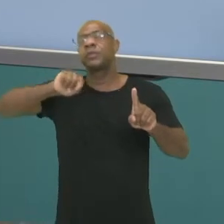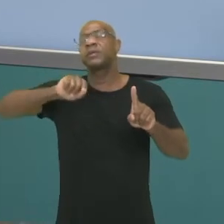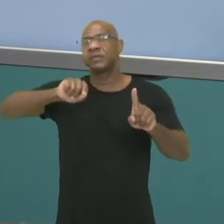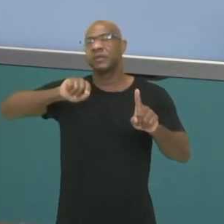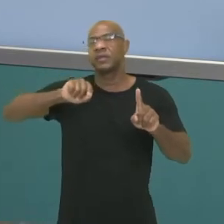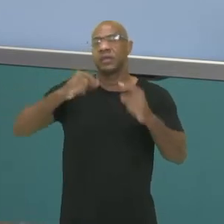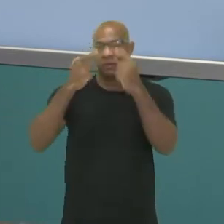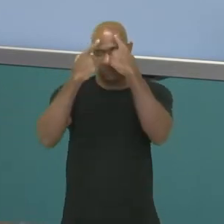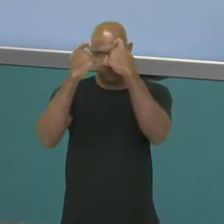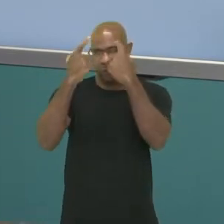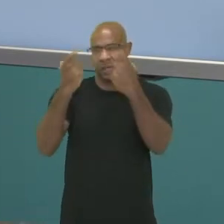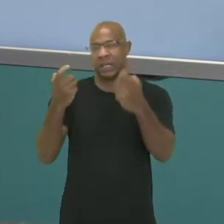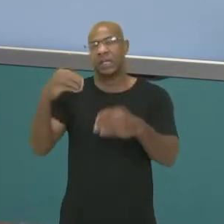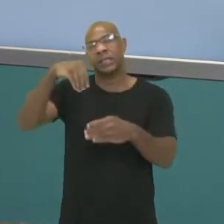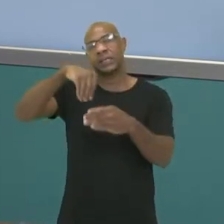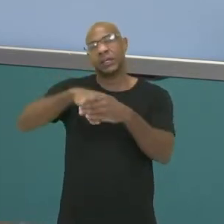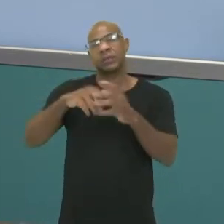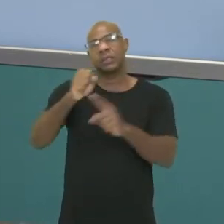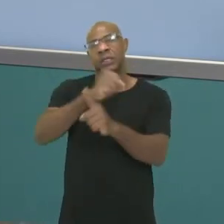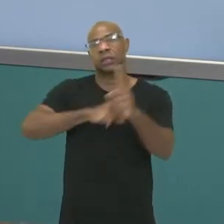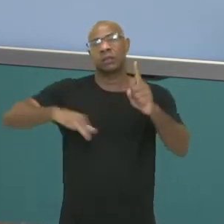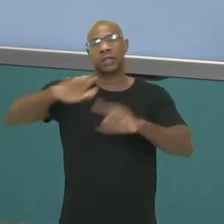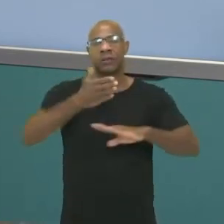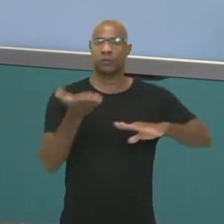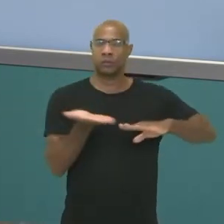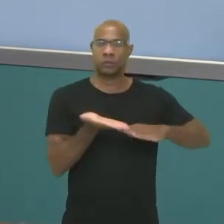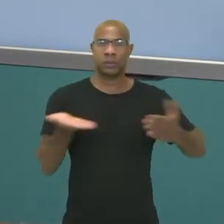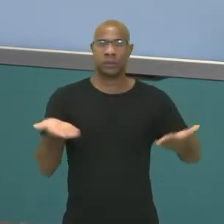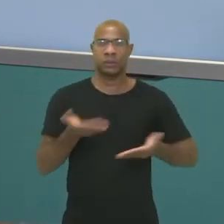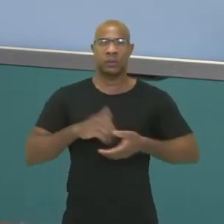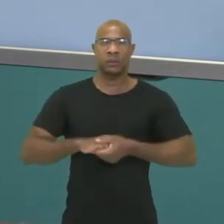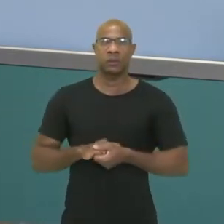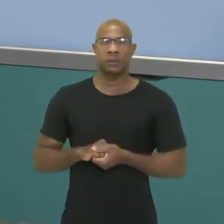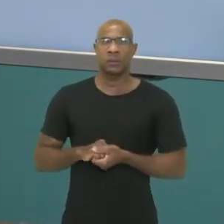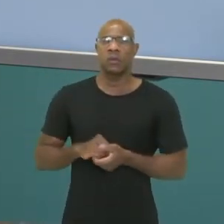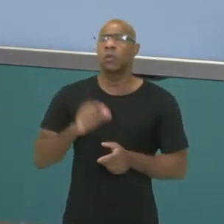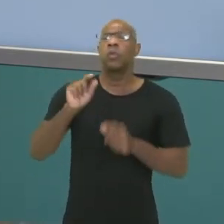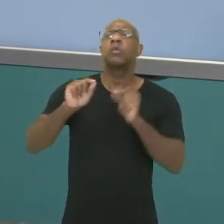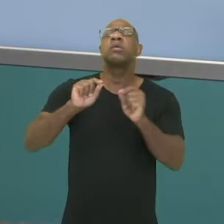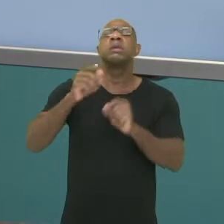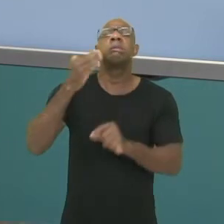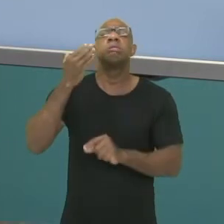Vem comigo? Como podemos definir o que é violência?